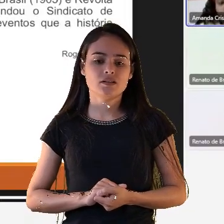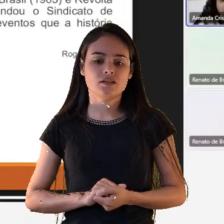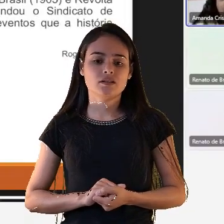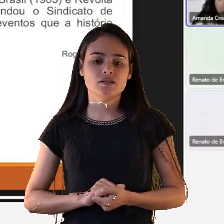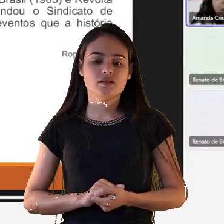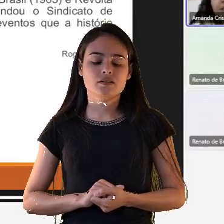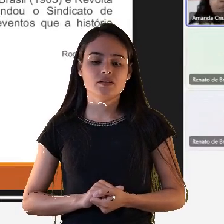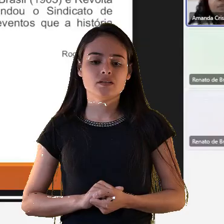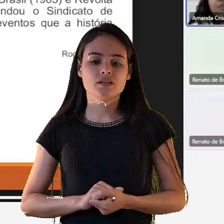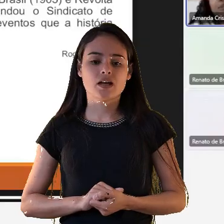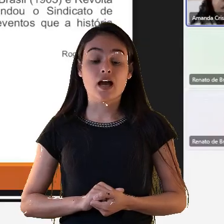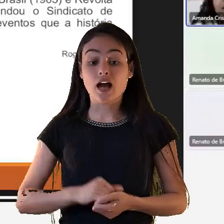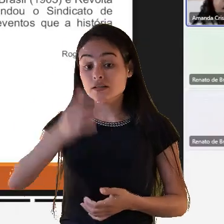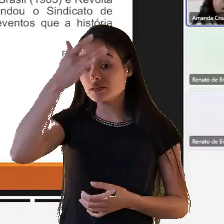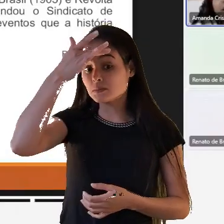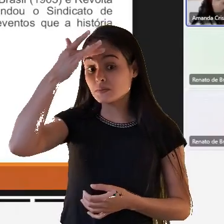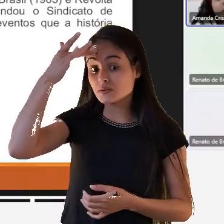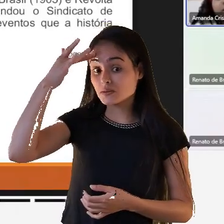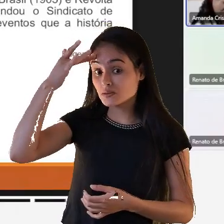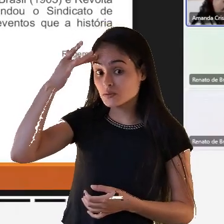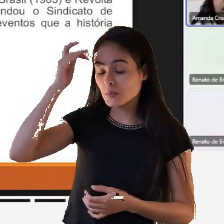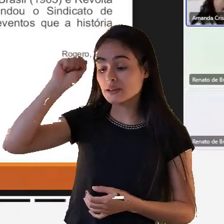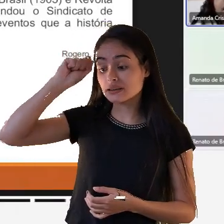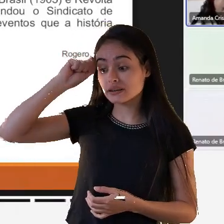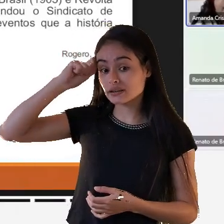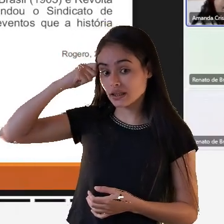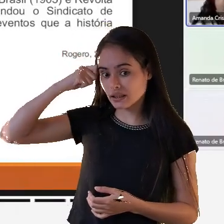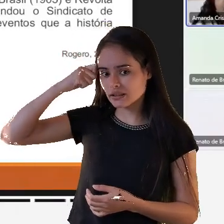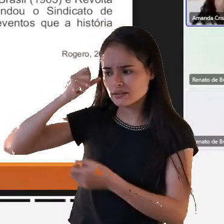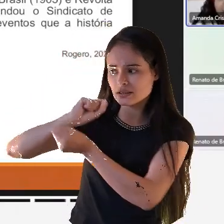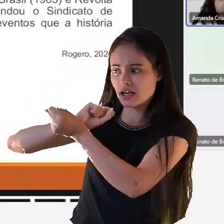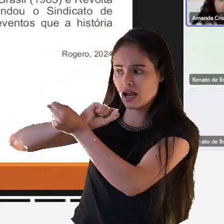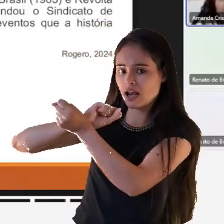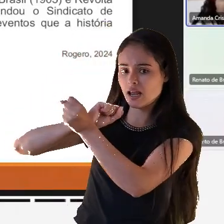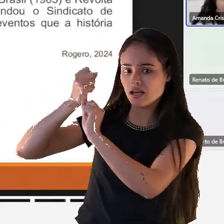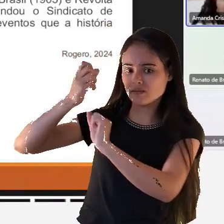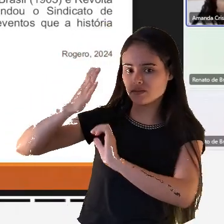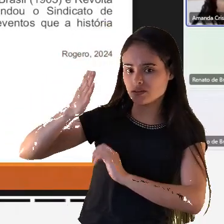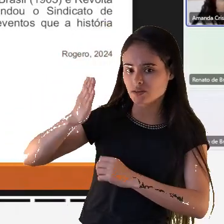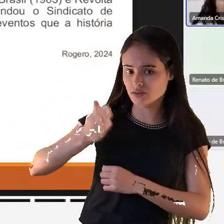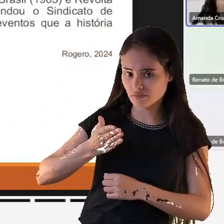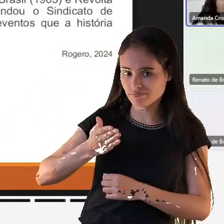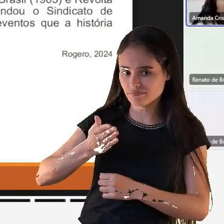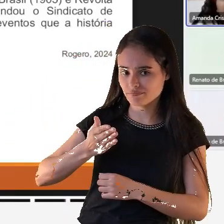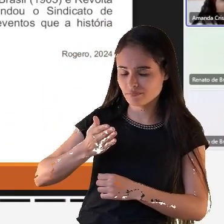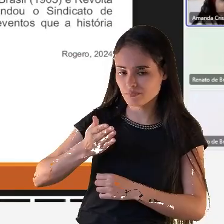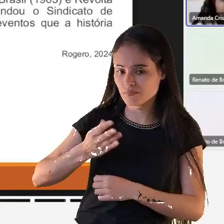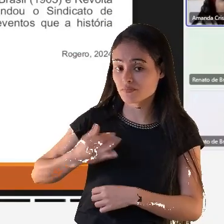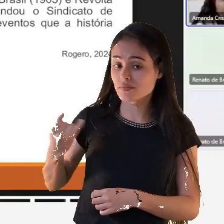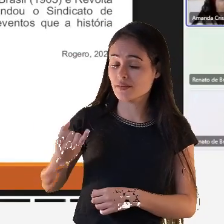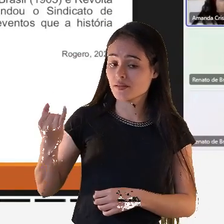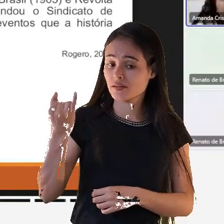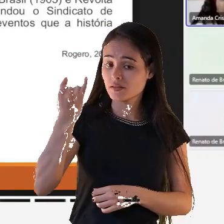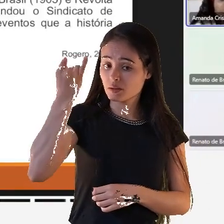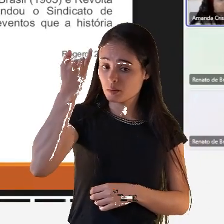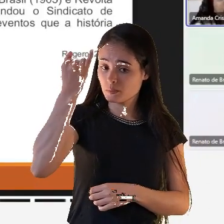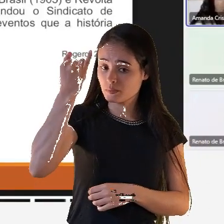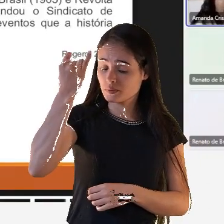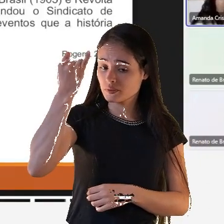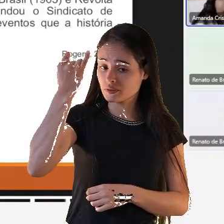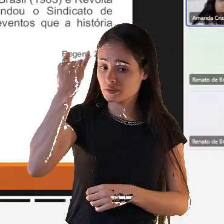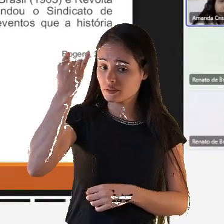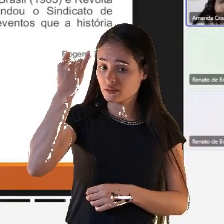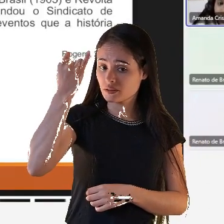ali. E essas pessoas negras livres, elas também foram muito importantes quando a gente pensa